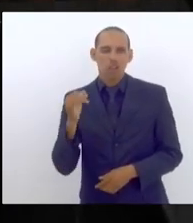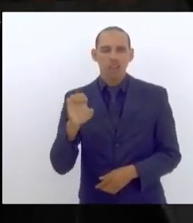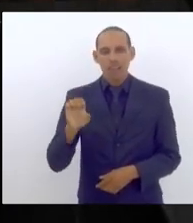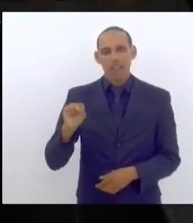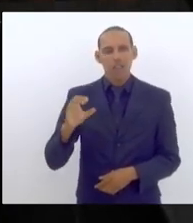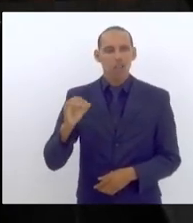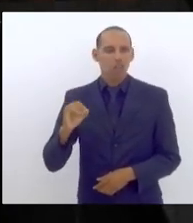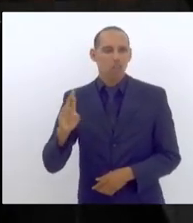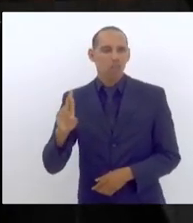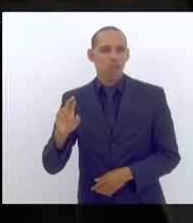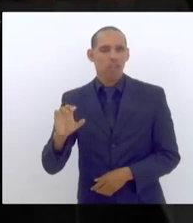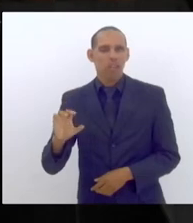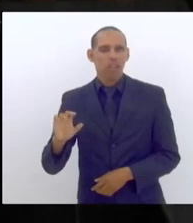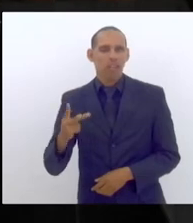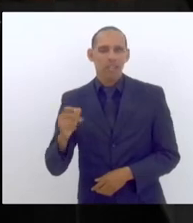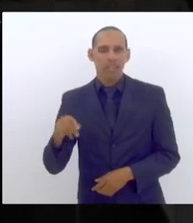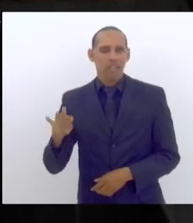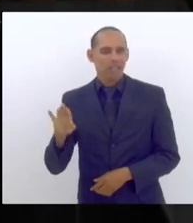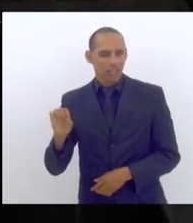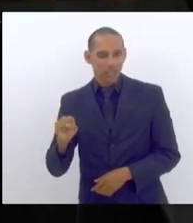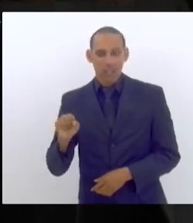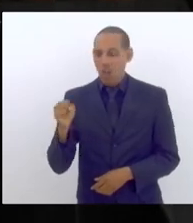escorchantes,